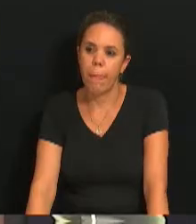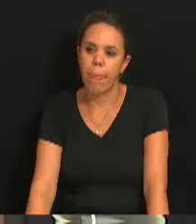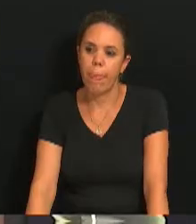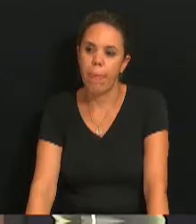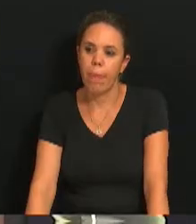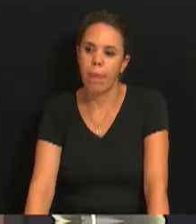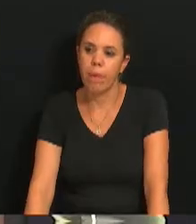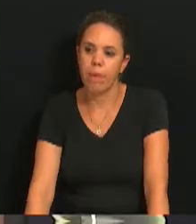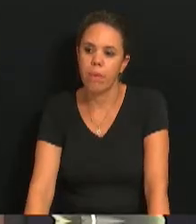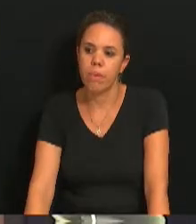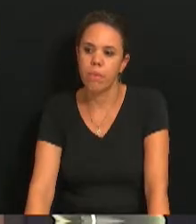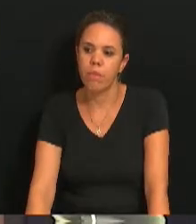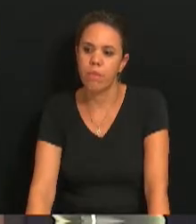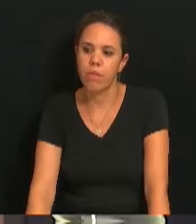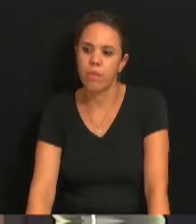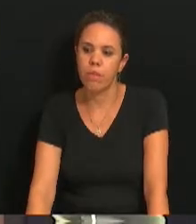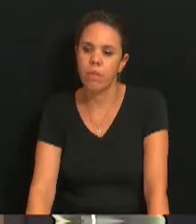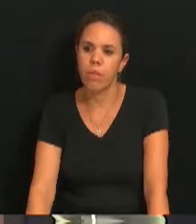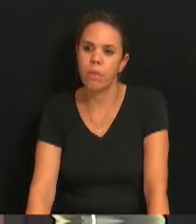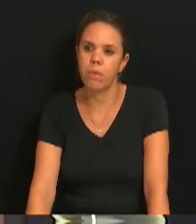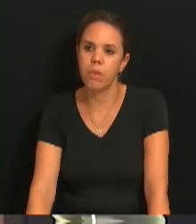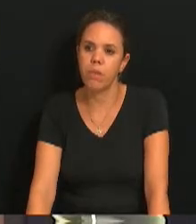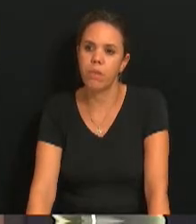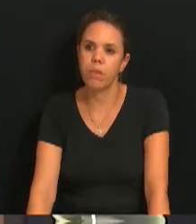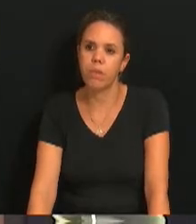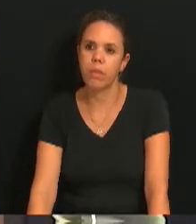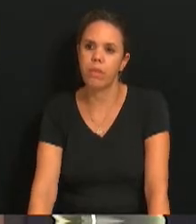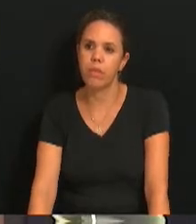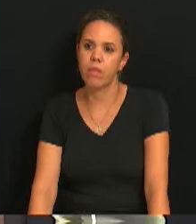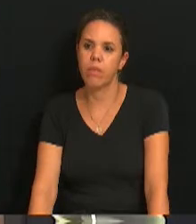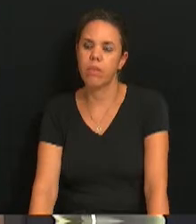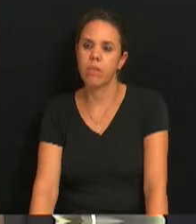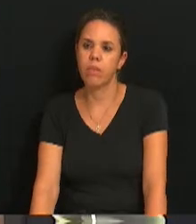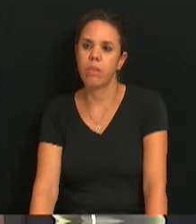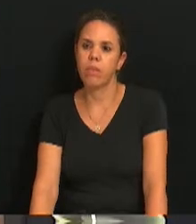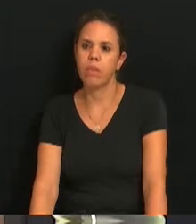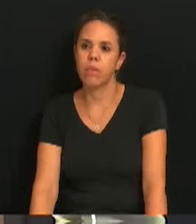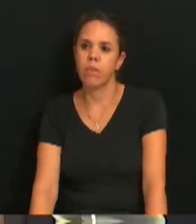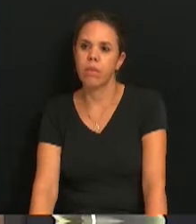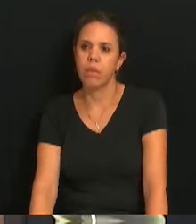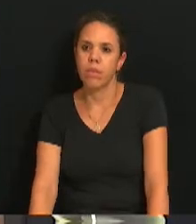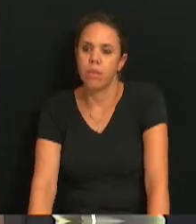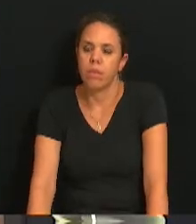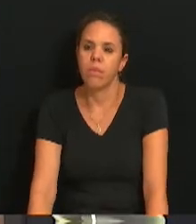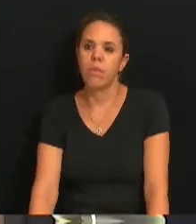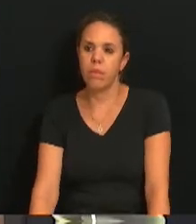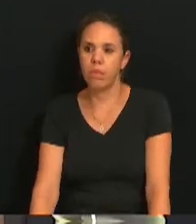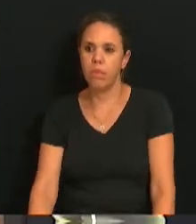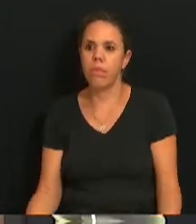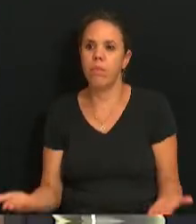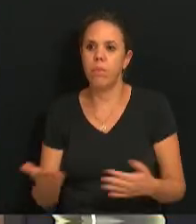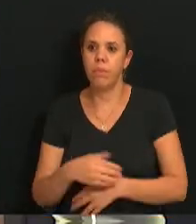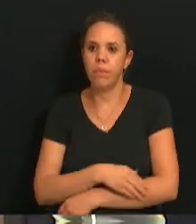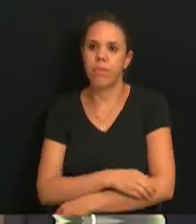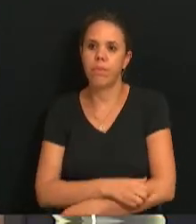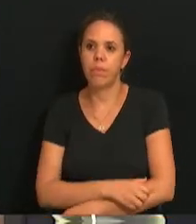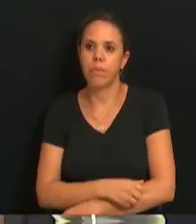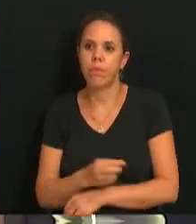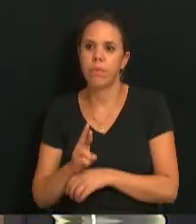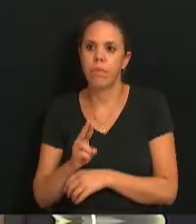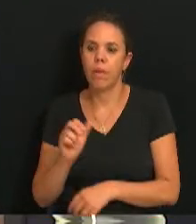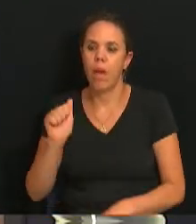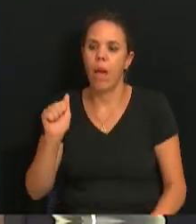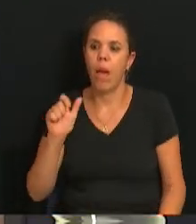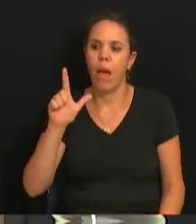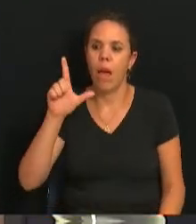Obrigada, Andréia. Muito bom te ouvir. Bom, então a gente passa agora para o doutor Alexandre, né,